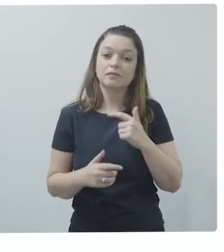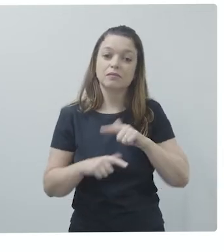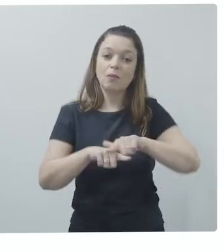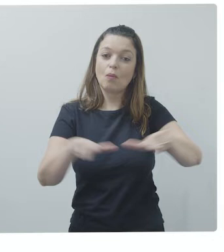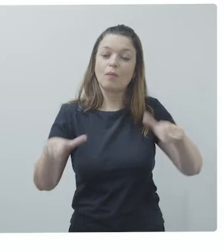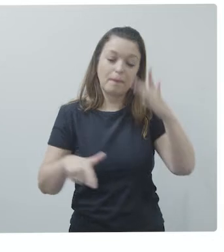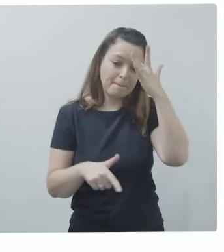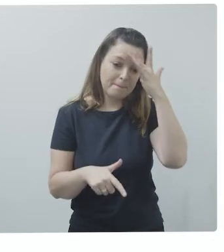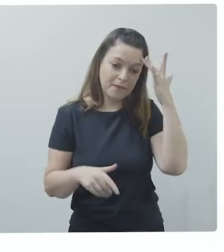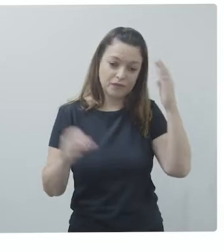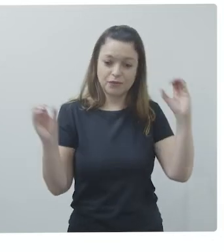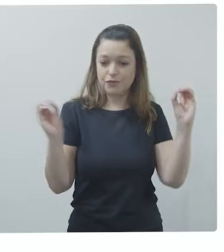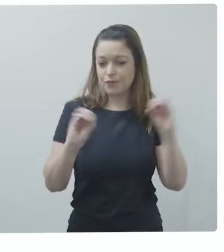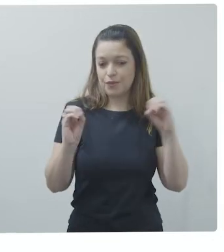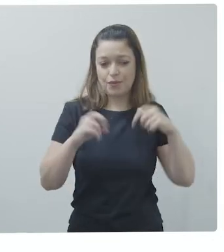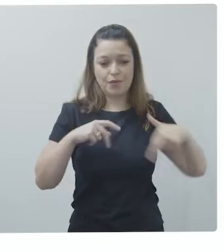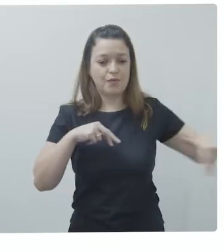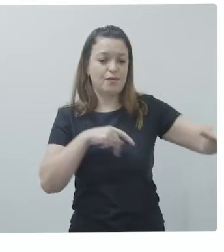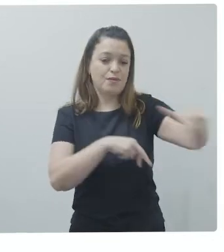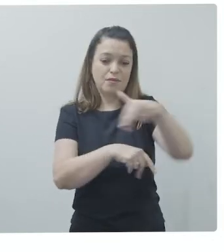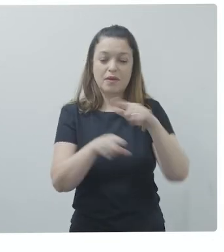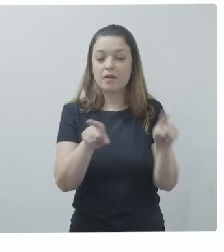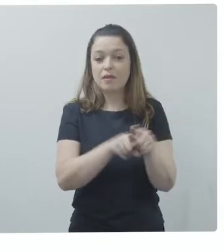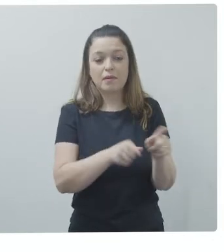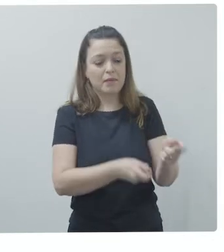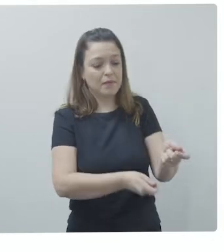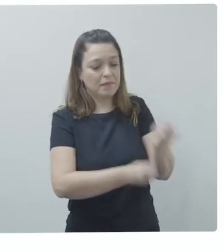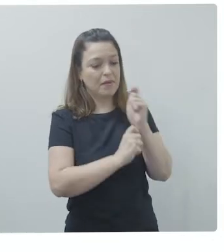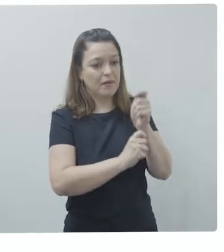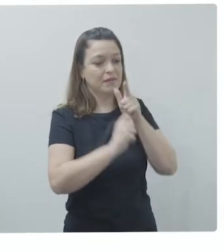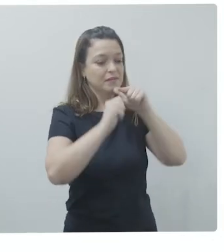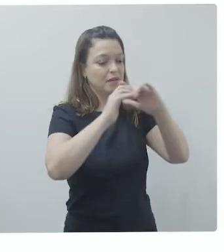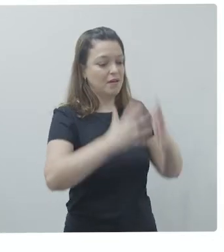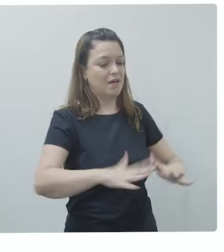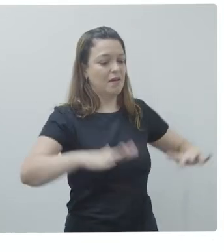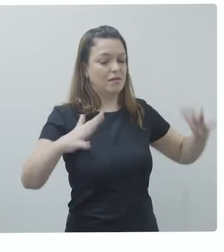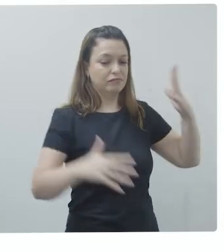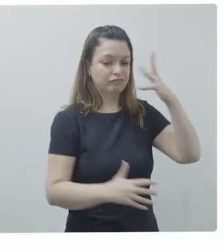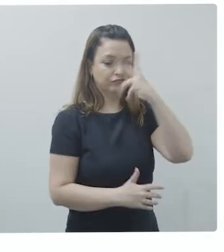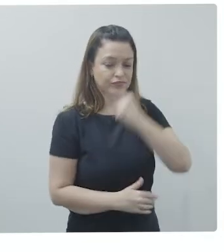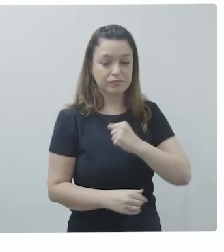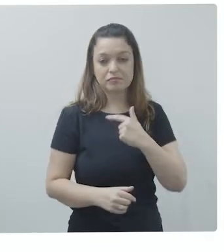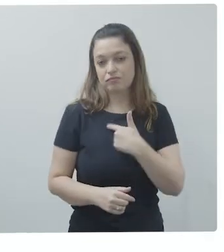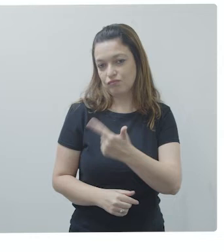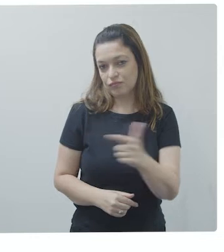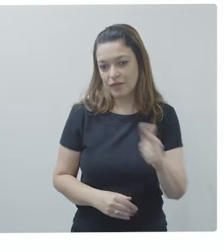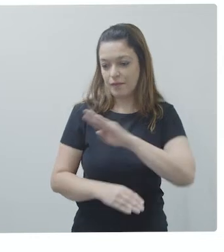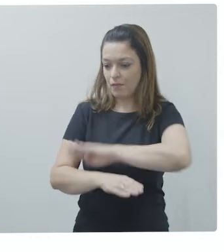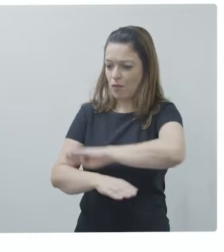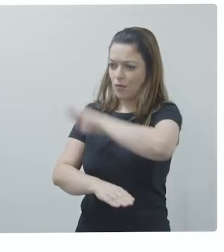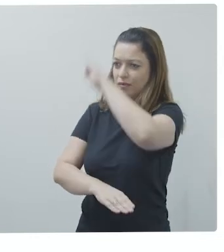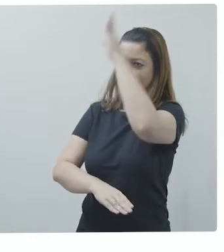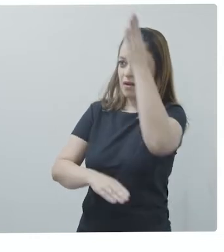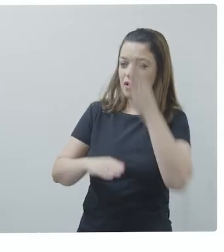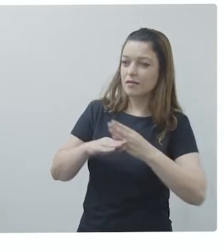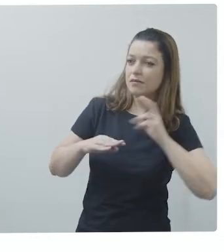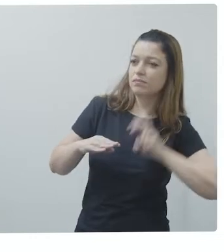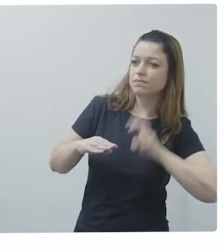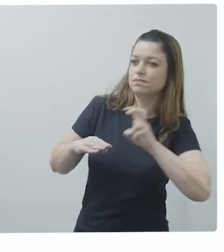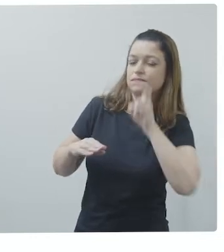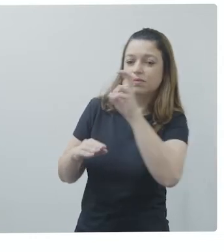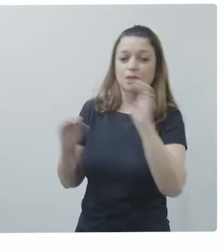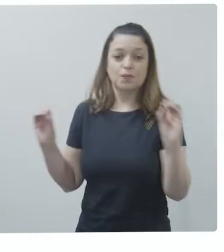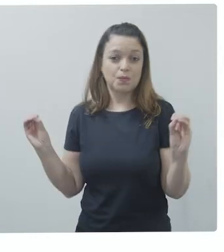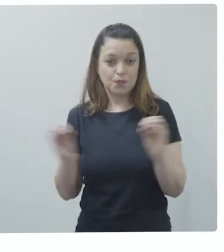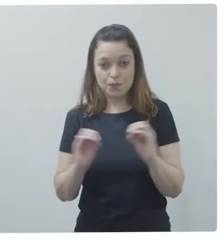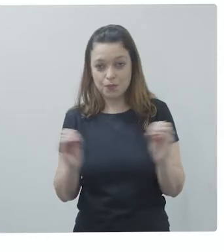campinas, nem pescava em suas águas cristalinas. Ninguém explorava as montanhas rochosas, nem contemplava as